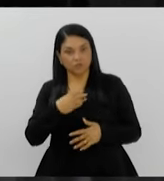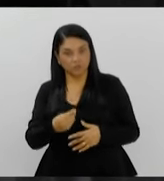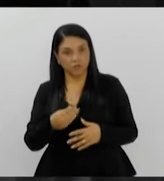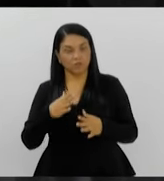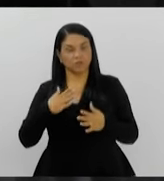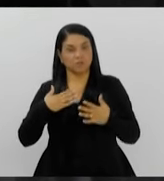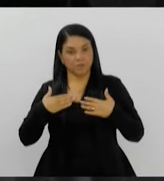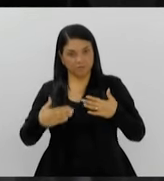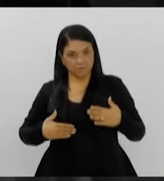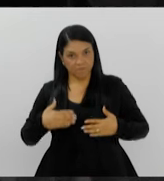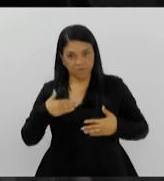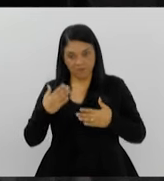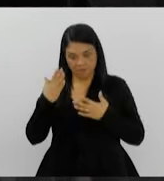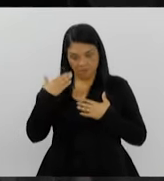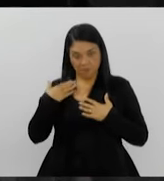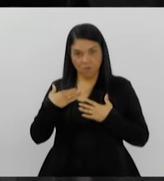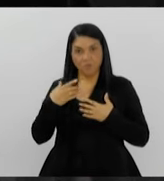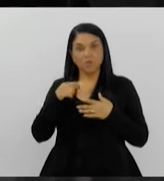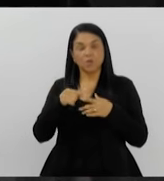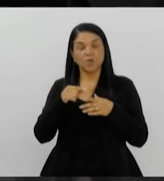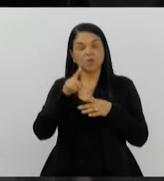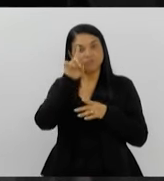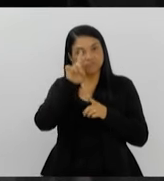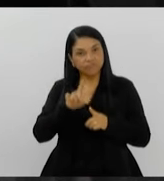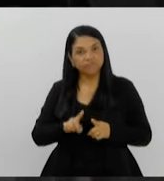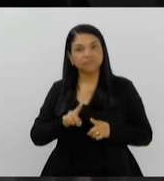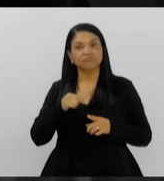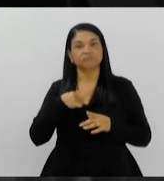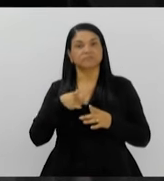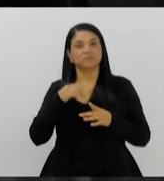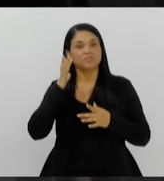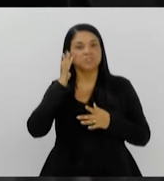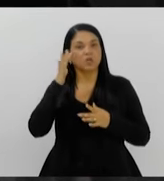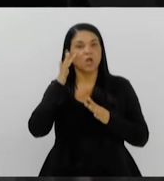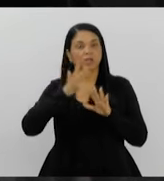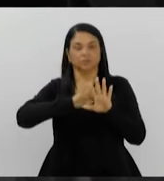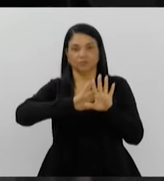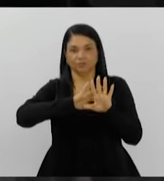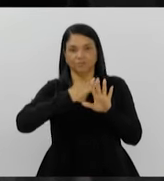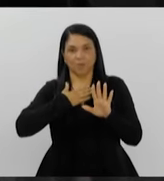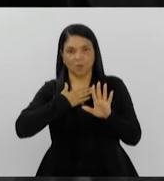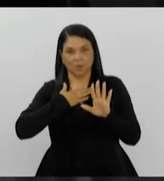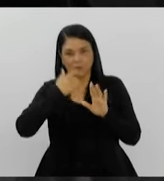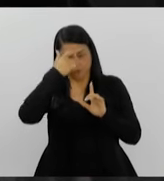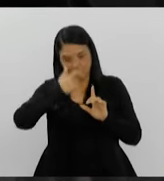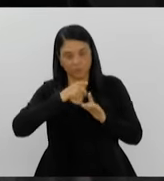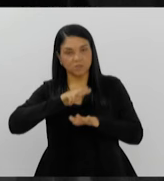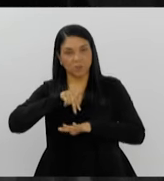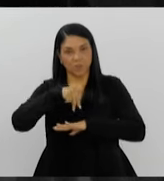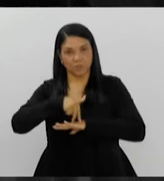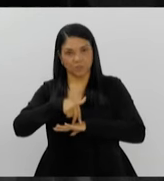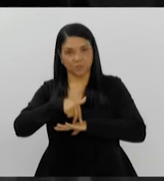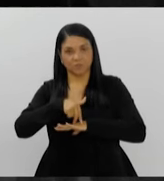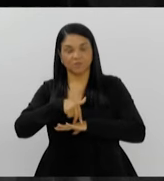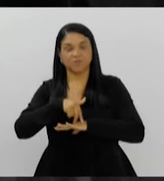conta de um posicionamento ideológico E aí Deputado Jordi já vou dar uma parte à vossa excelência